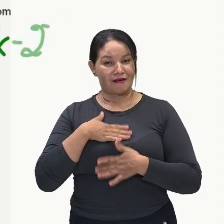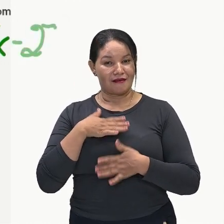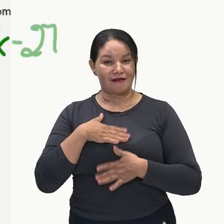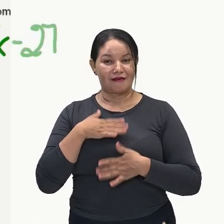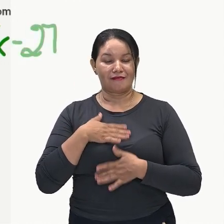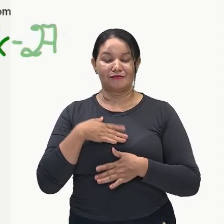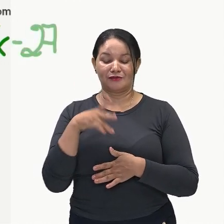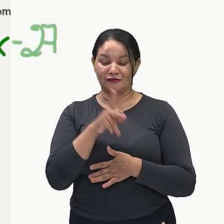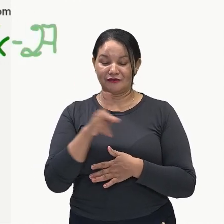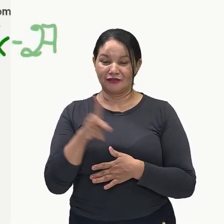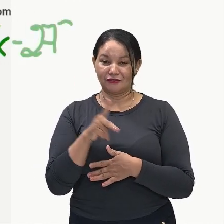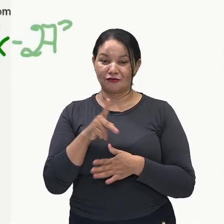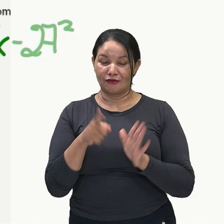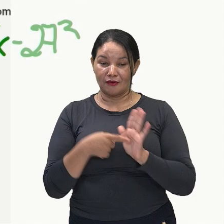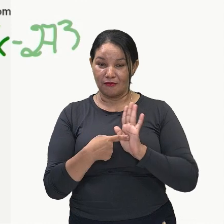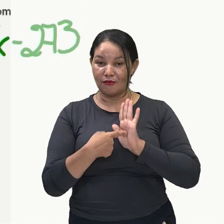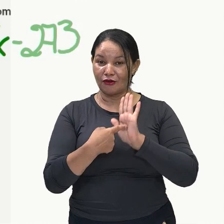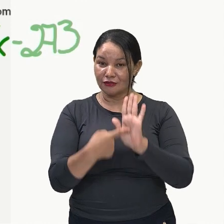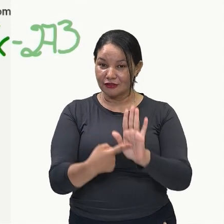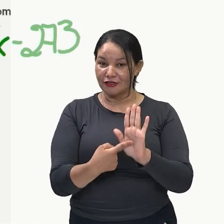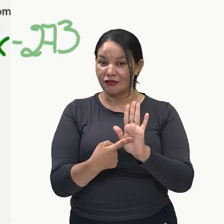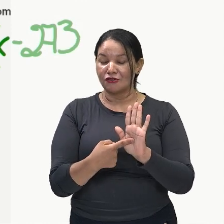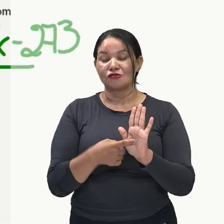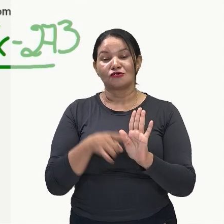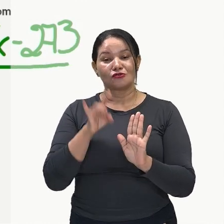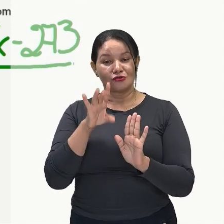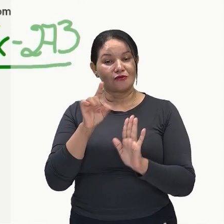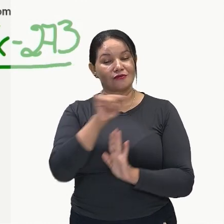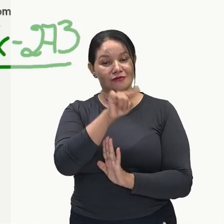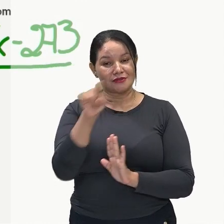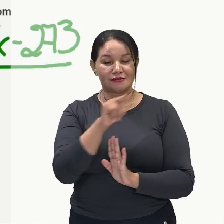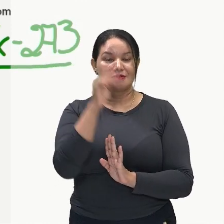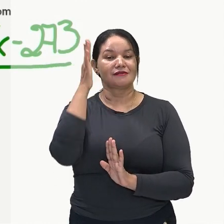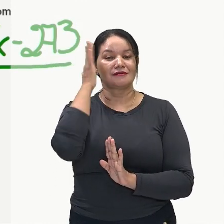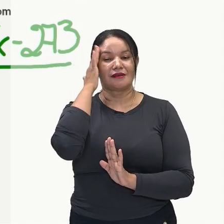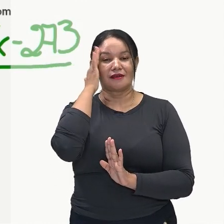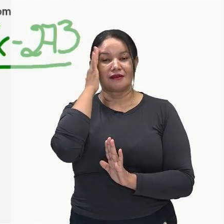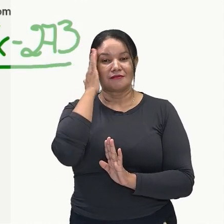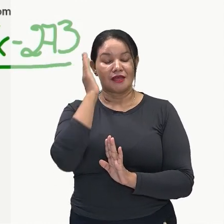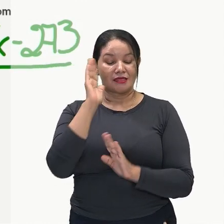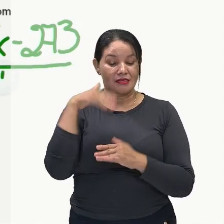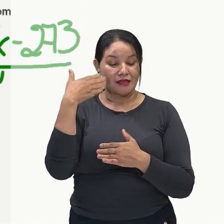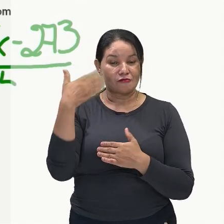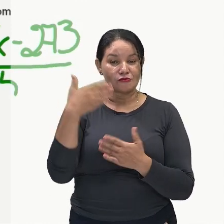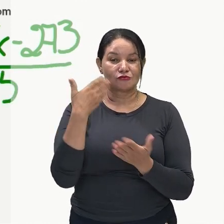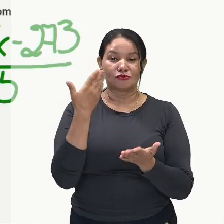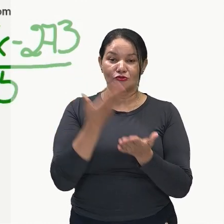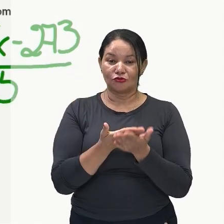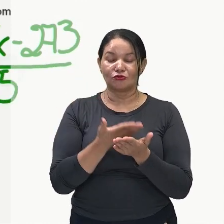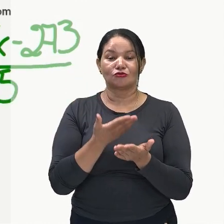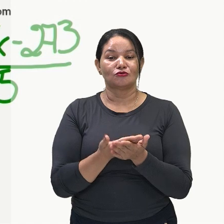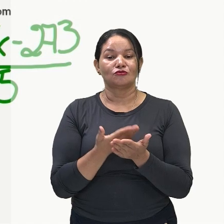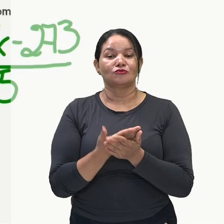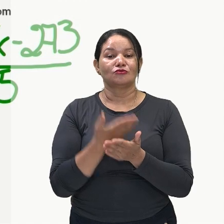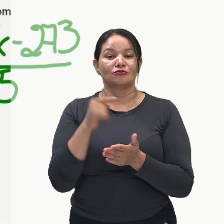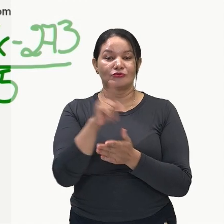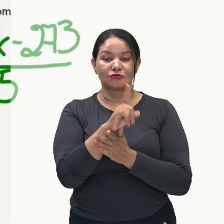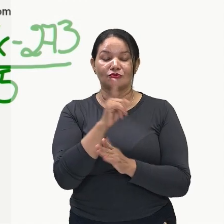professora está colocando aqui só para você saber, mais à frente nos seus estudos, que você vai